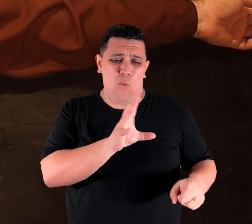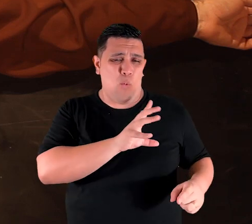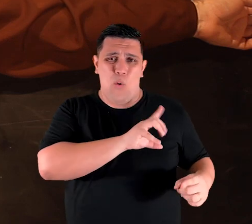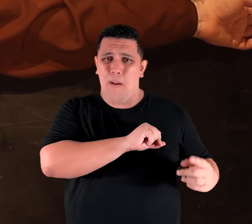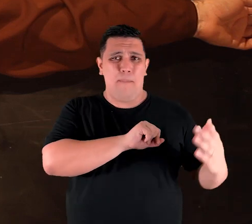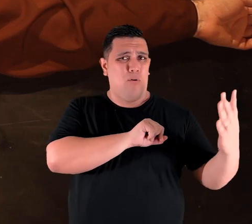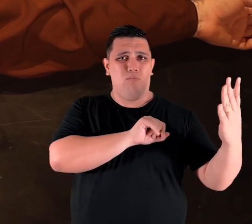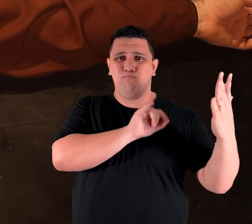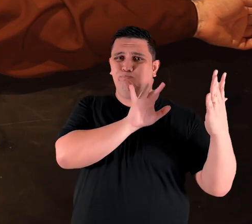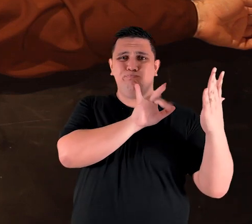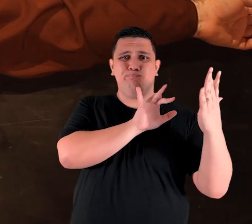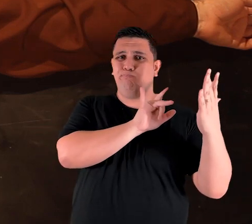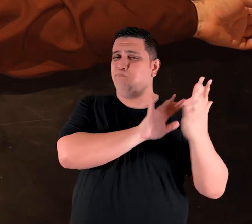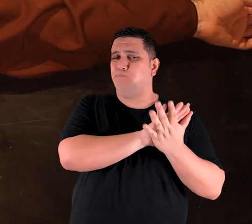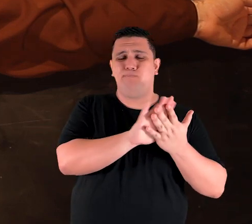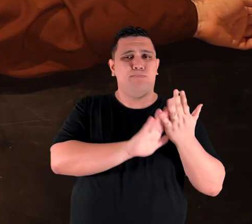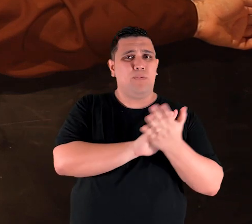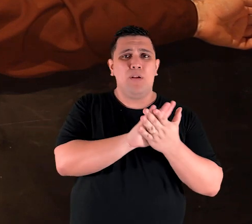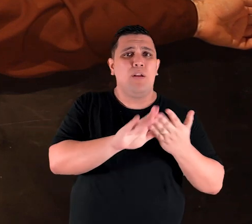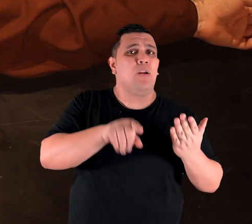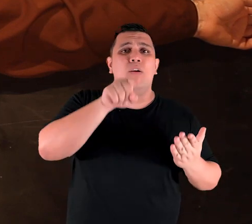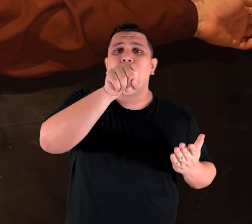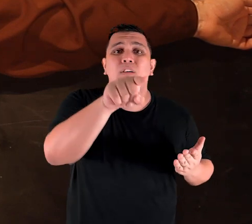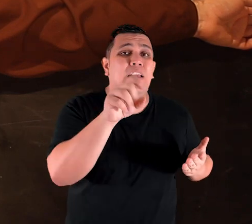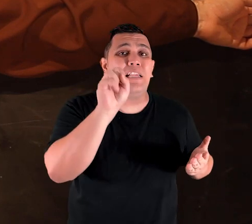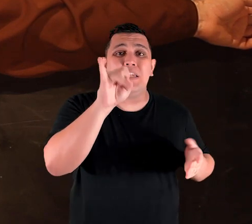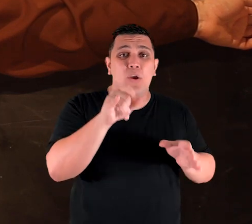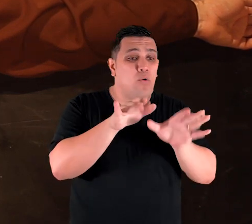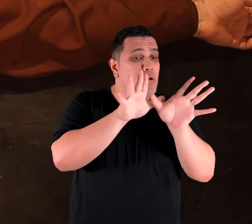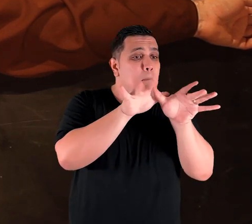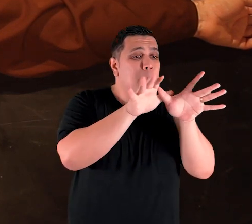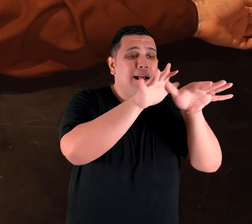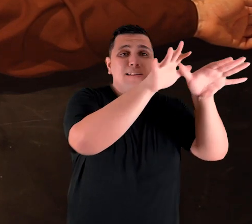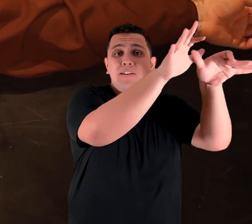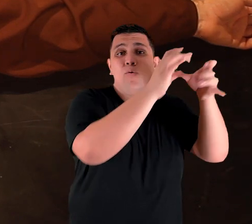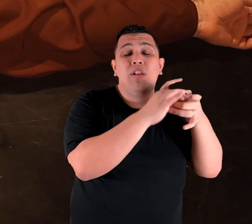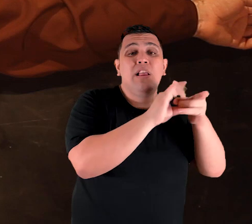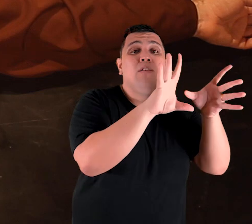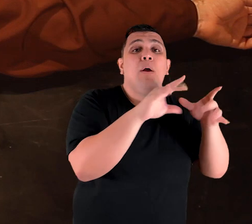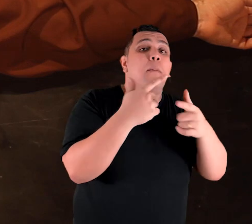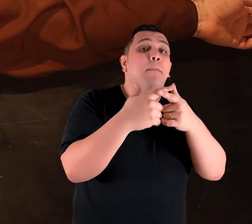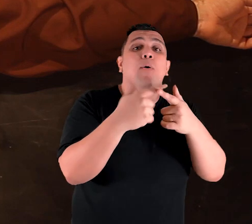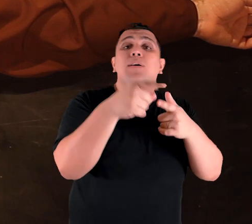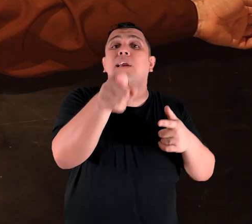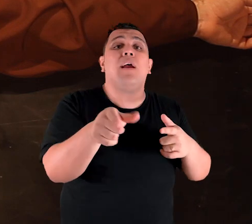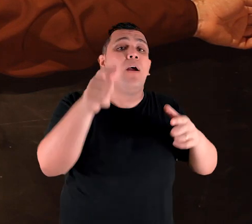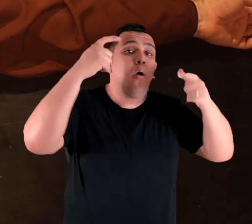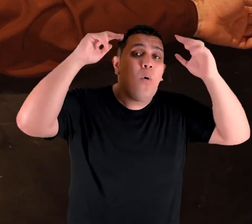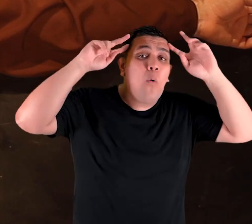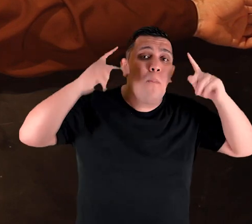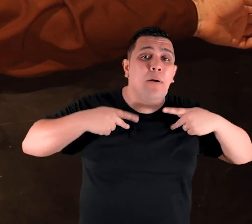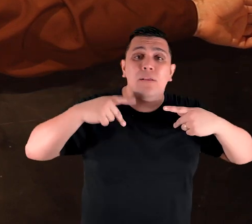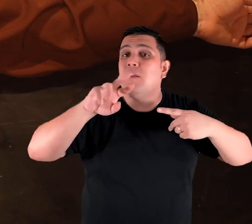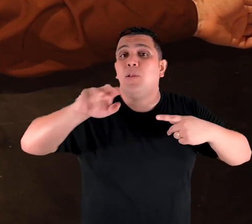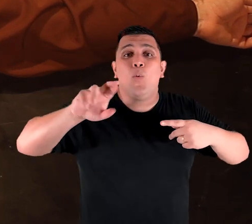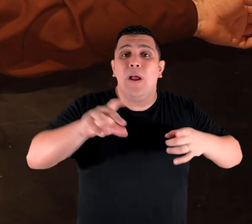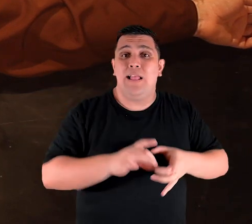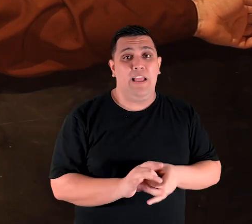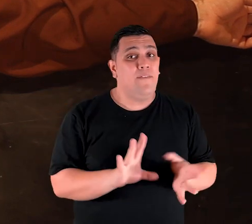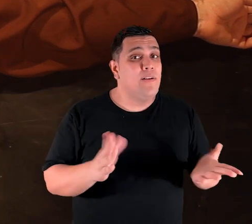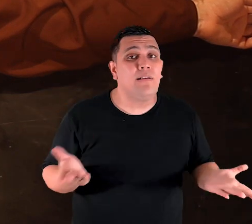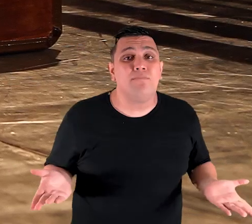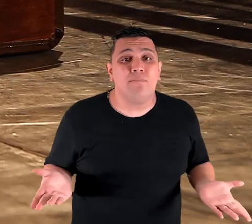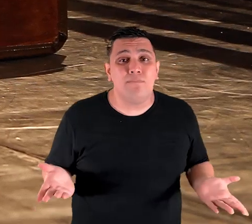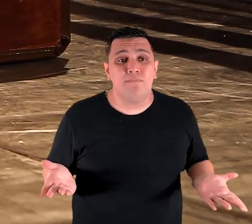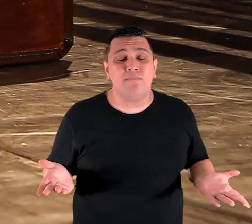correspondido? Se os pássaros são livres, por que o ser humano não seria também?